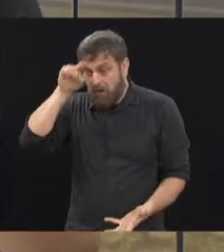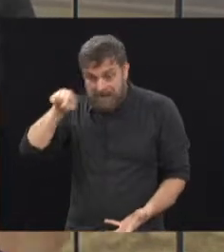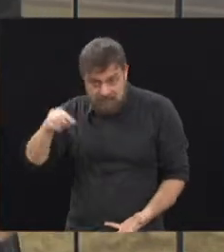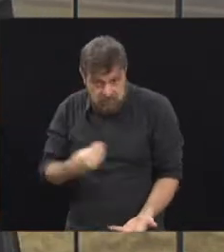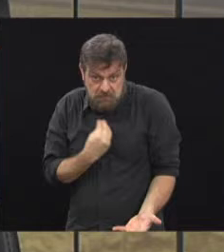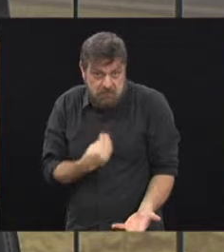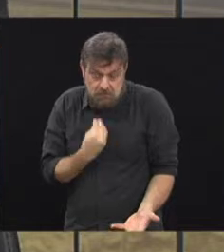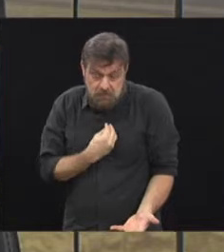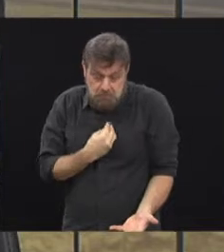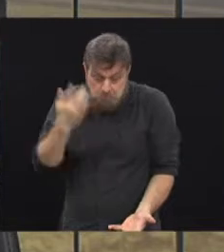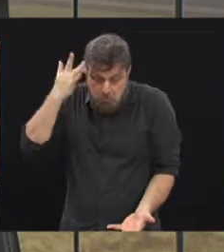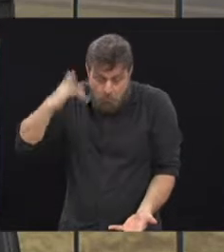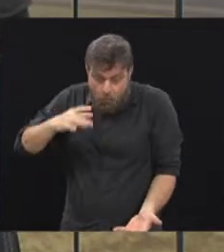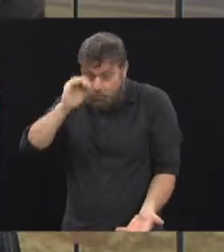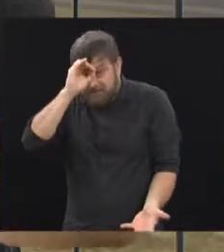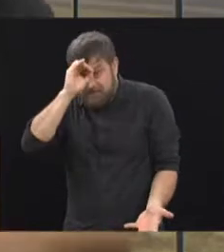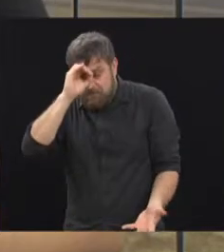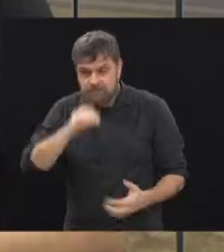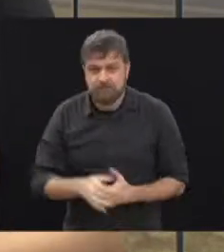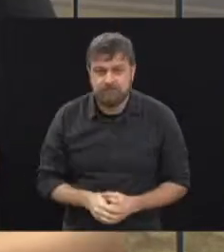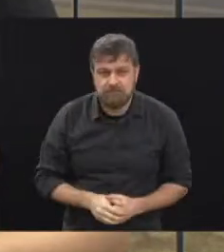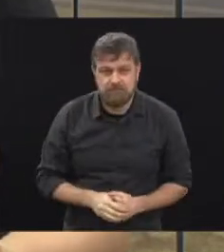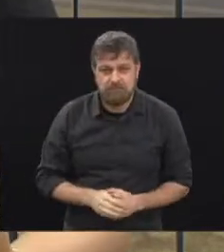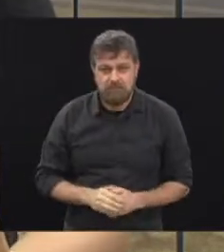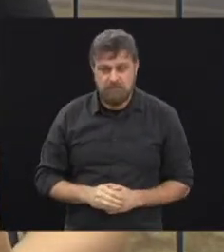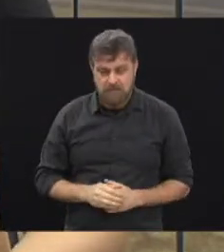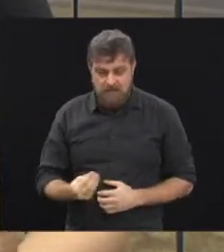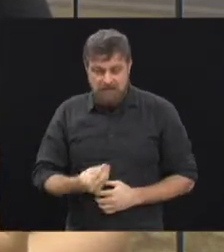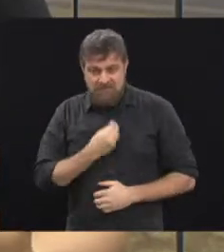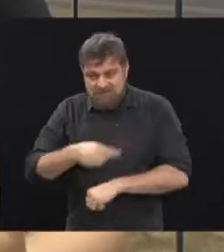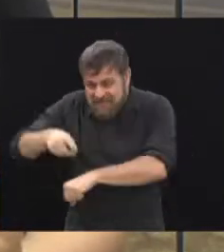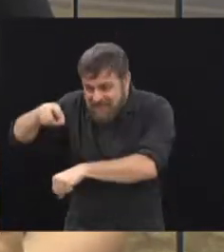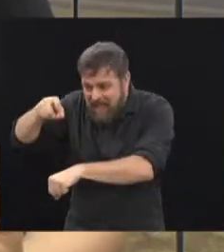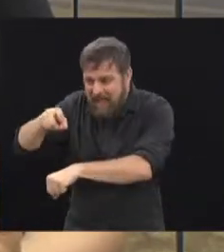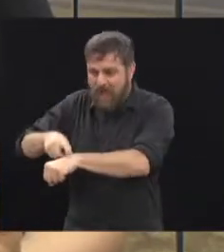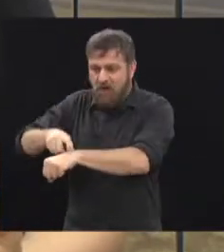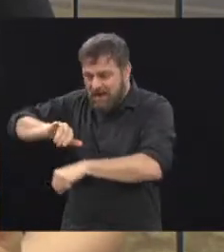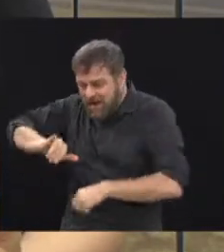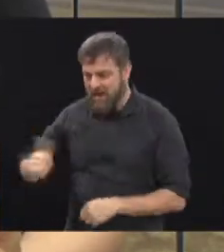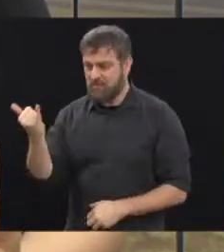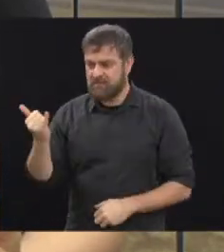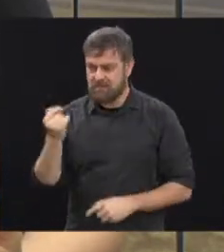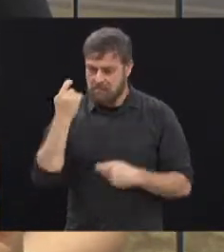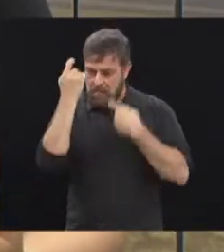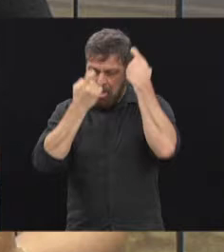estarão vivos. Então, acho que essa coisa de viver o momento, não se preocupar